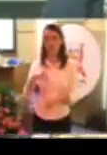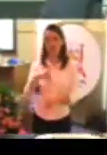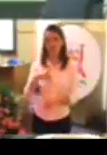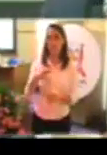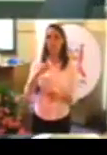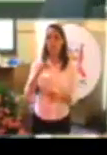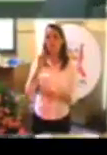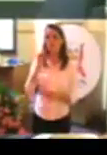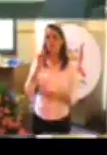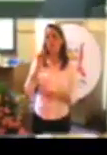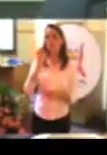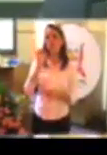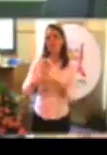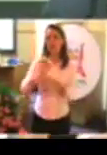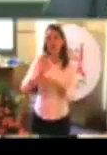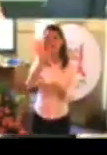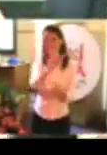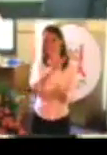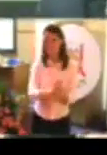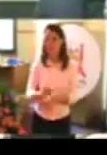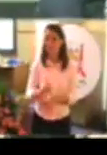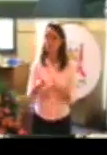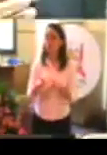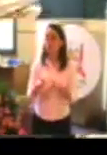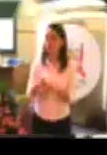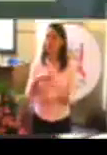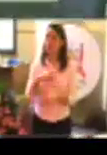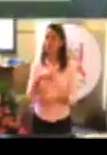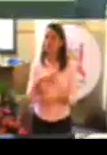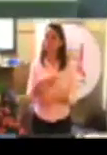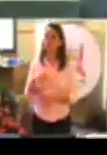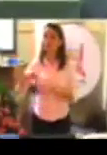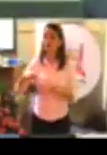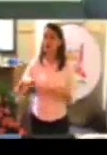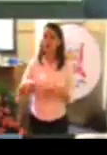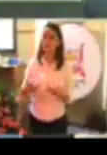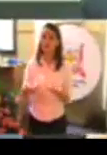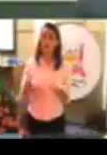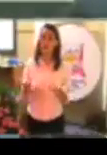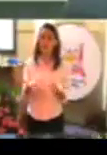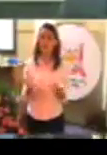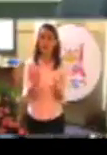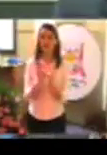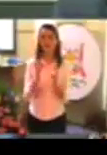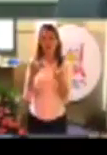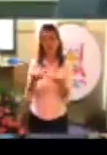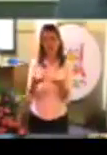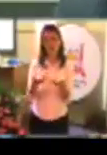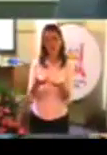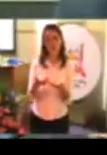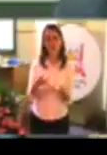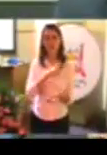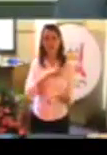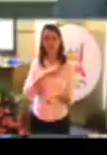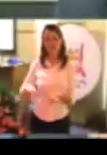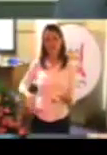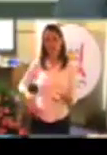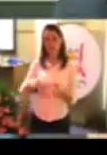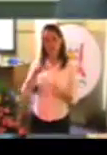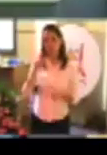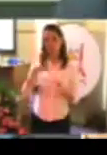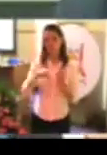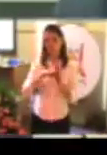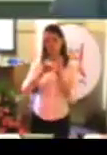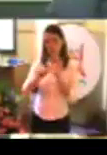dos demais estados também. E aí eu quero entrar na nossa casa, que é o Poder